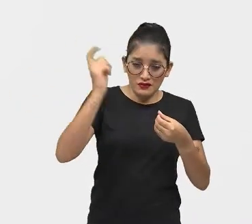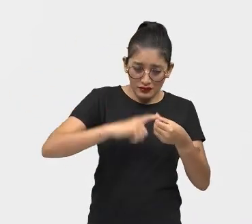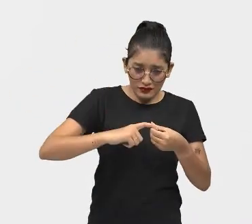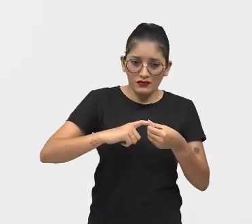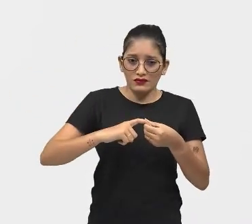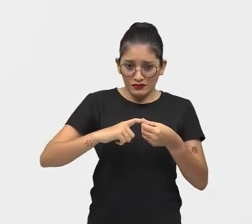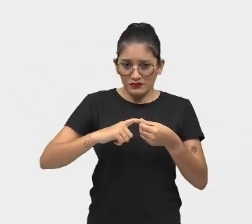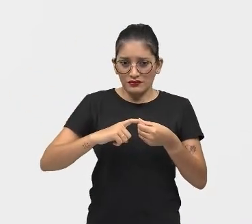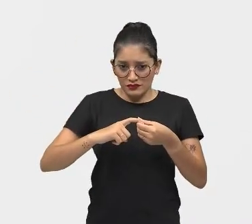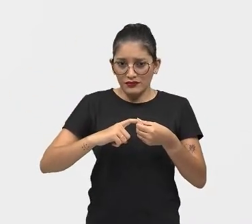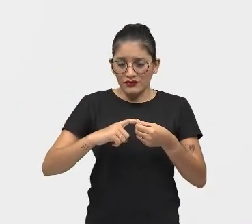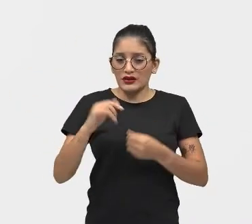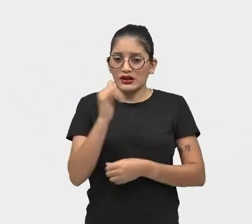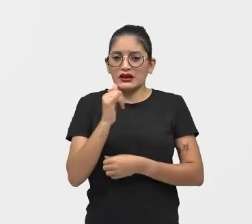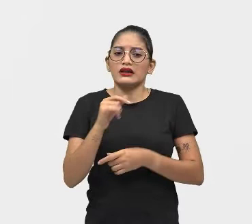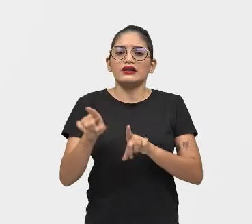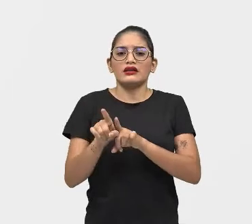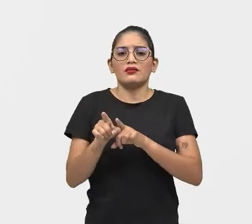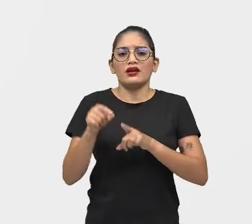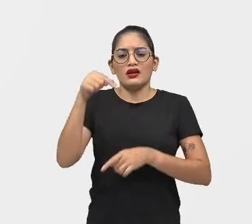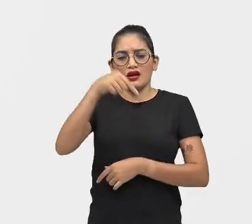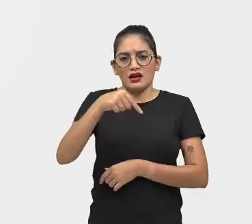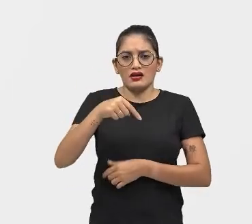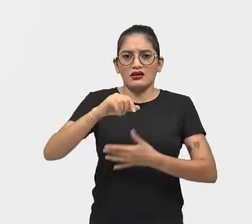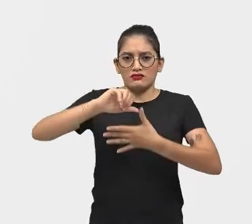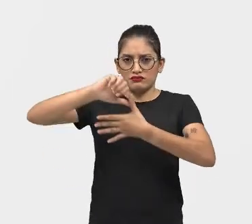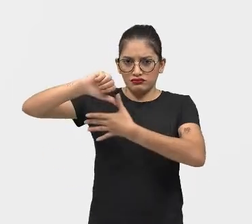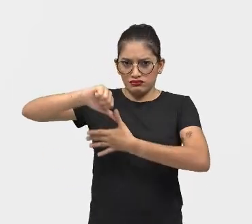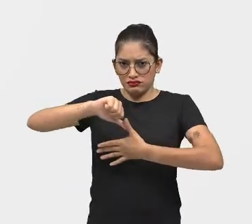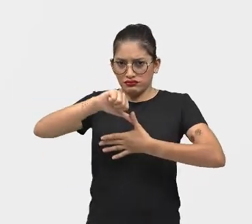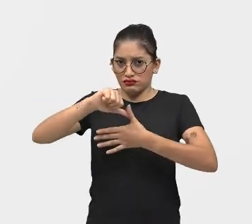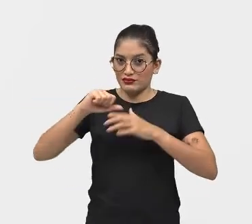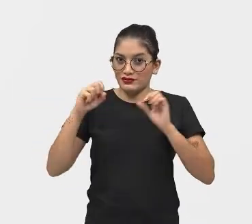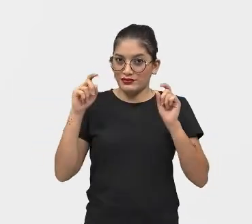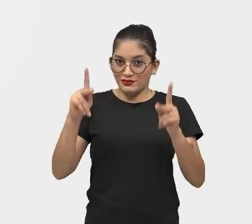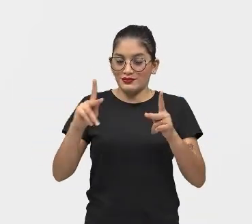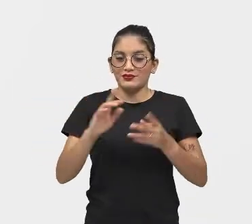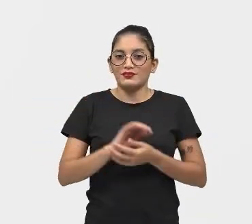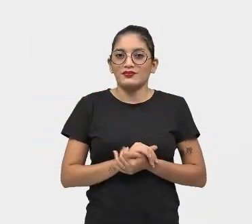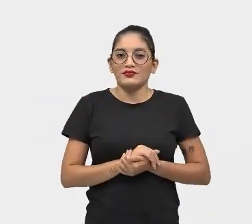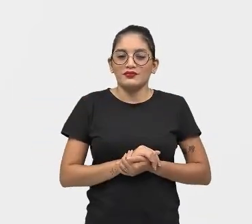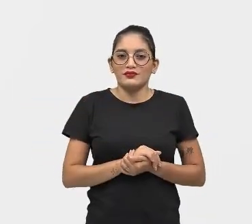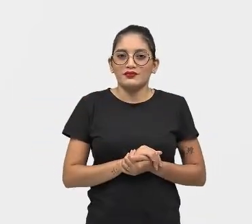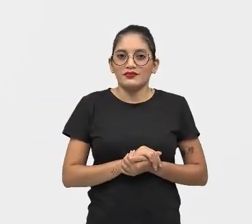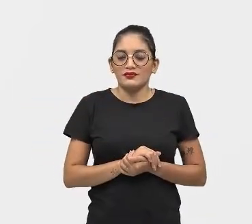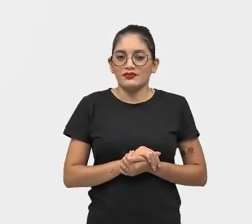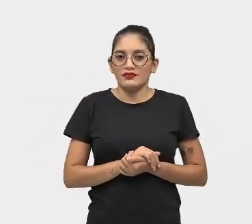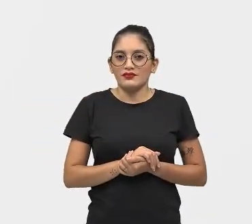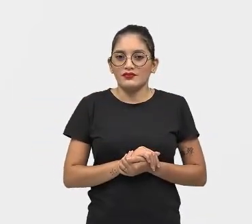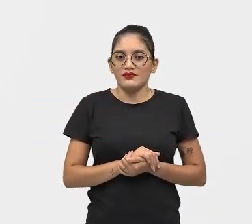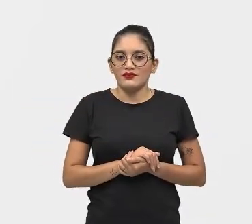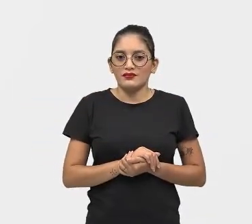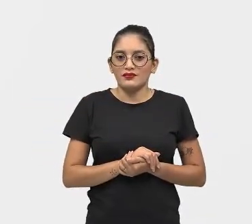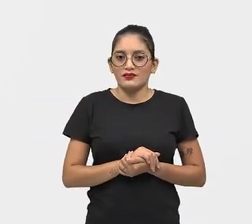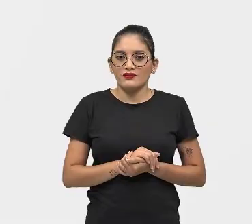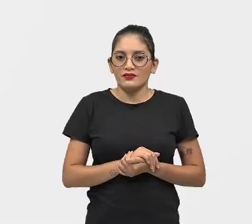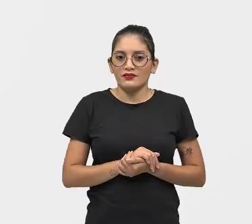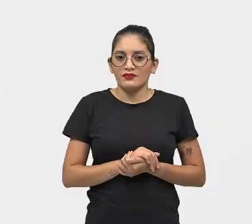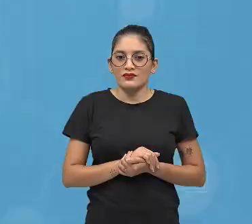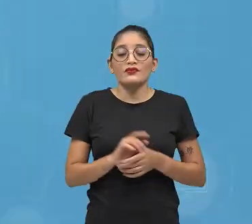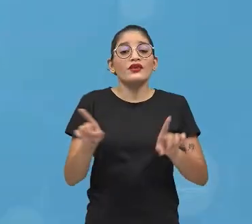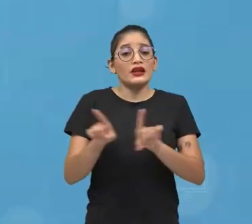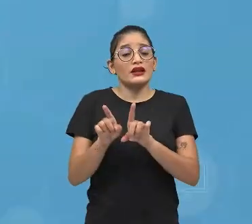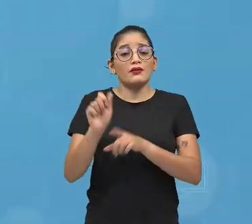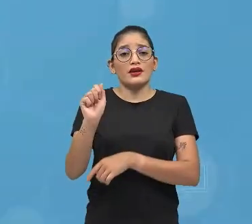e também desceu aqui para a América Latina, certo? Então, também o anglicanismo aqui